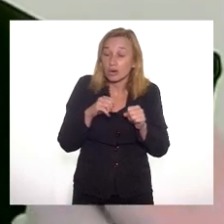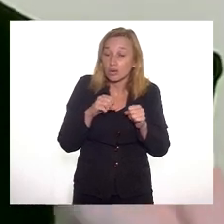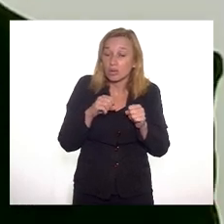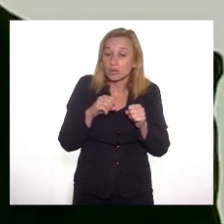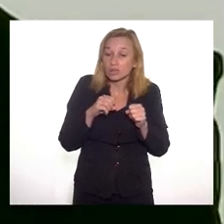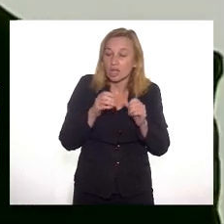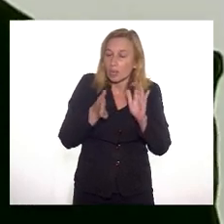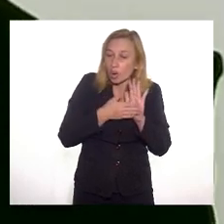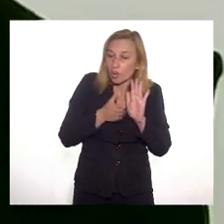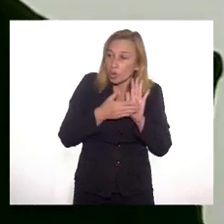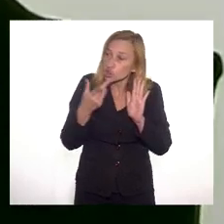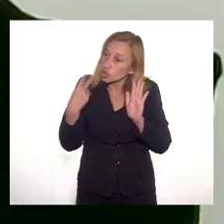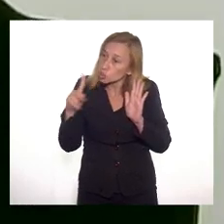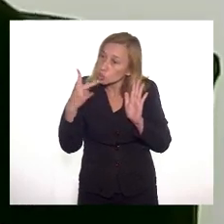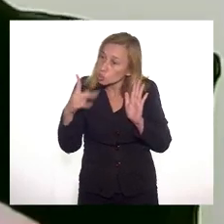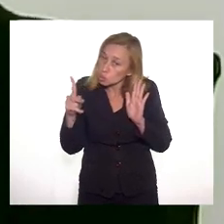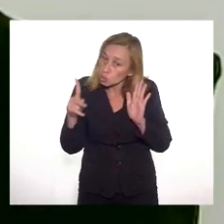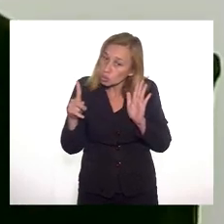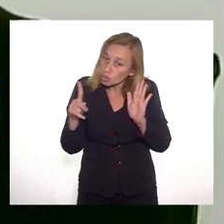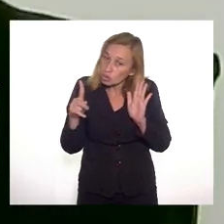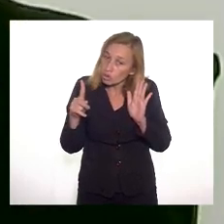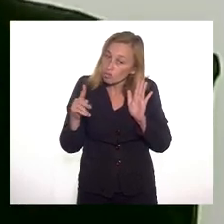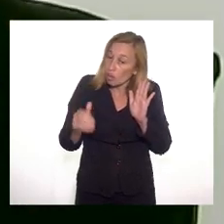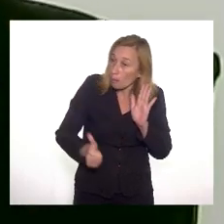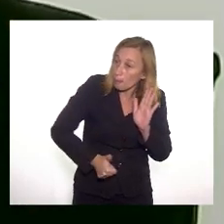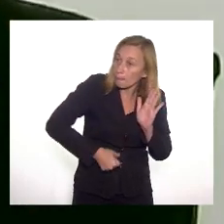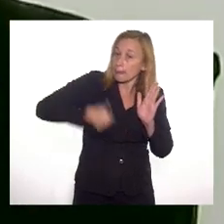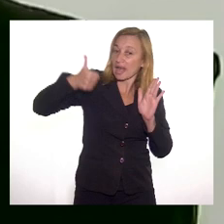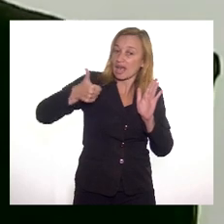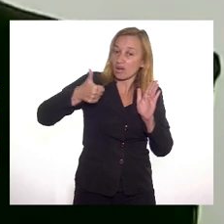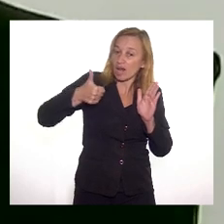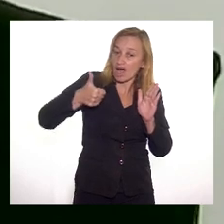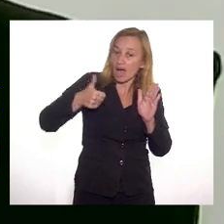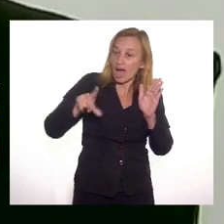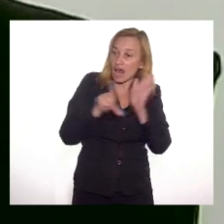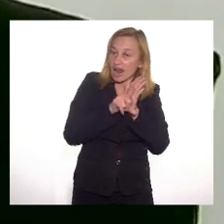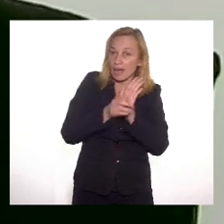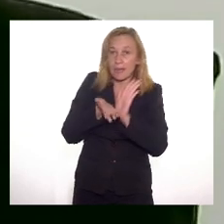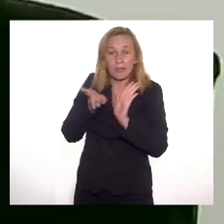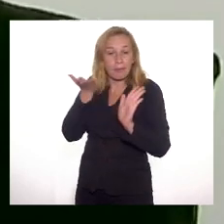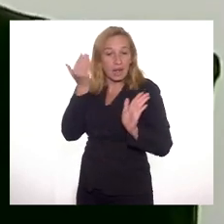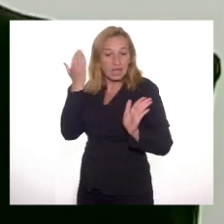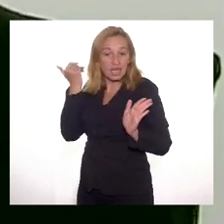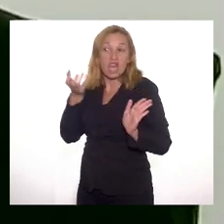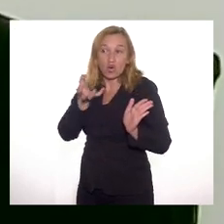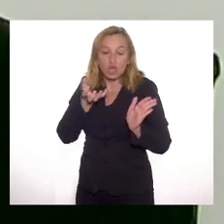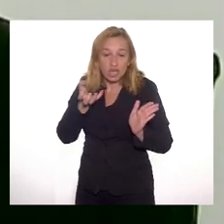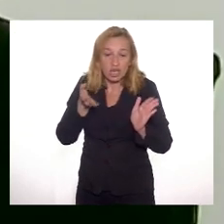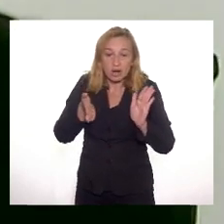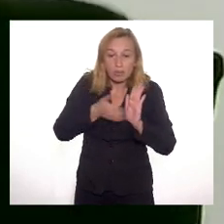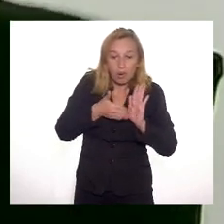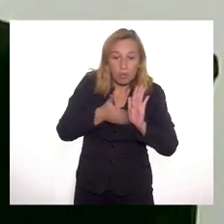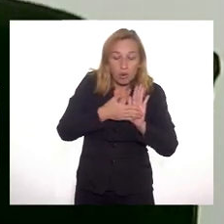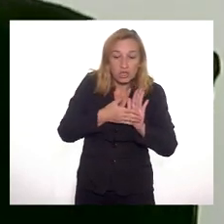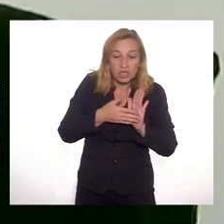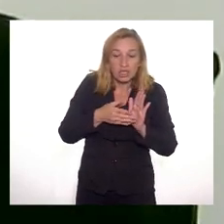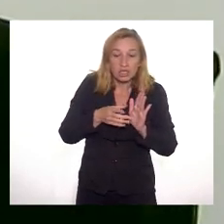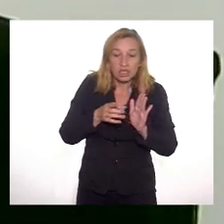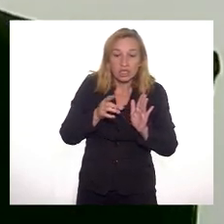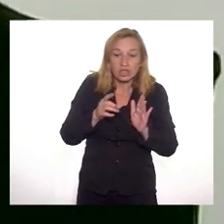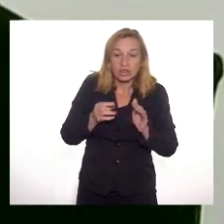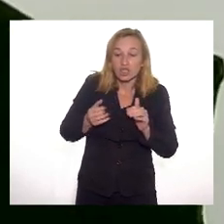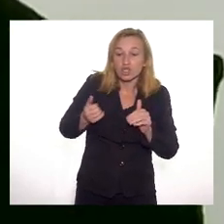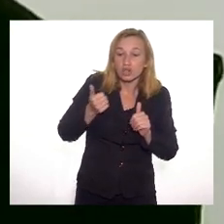da proposta de Vossa Excelência for melhorar a lei anterior, eu queria propor, em vez de dispõe